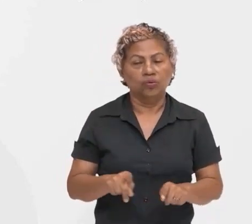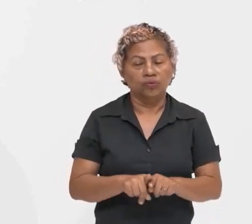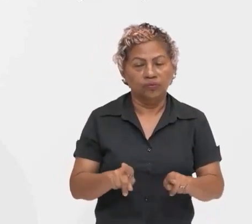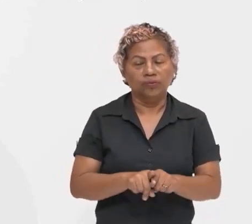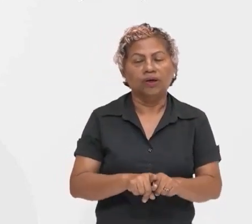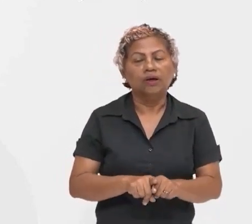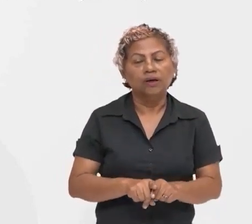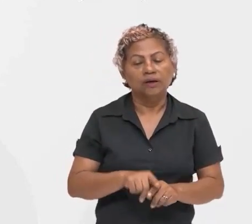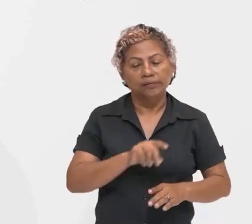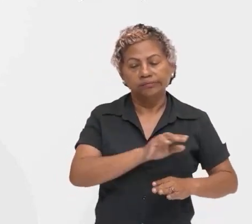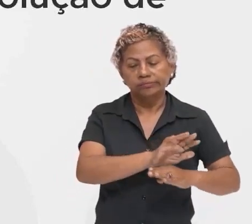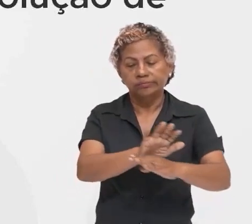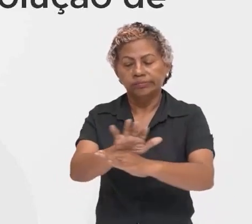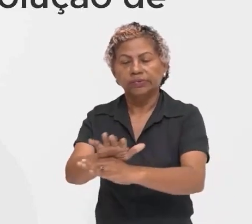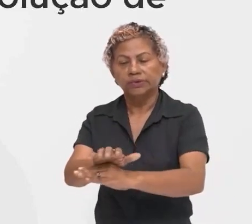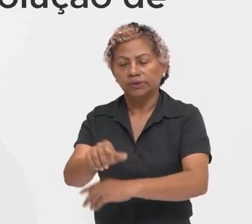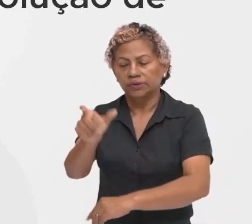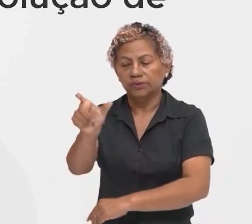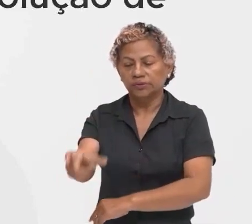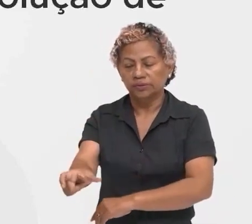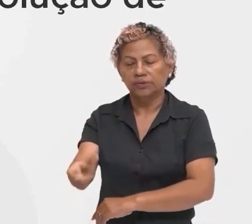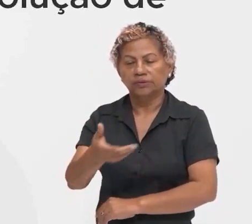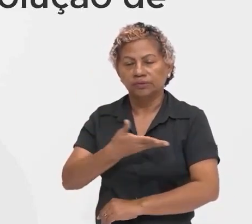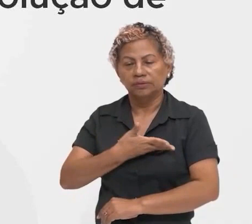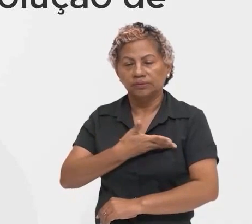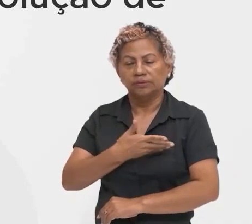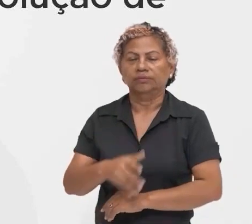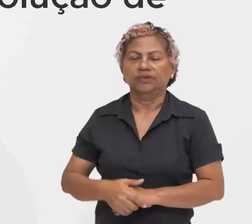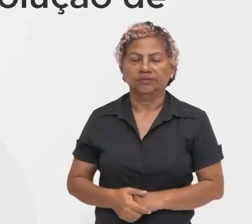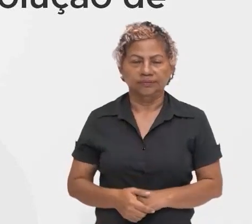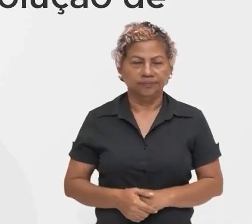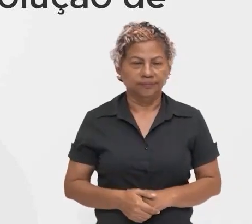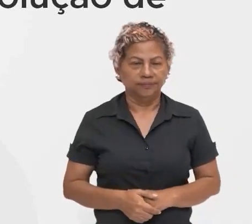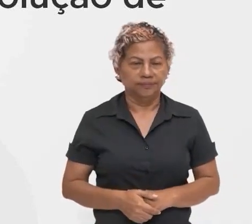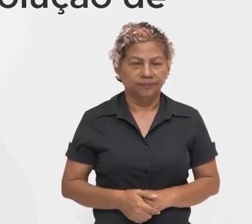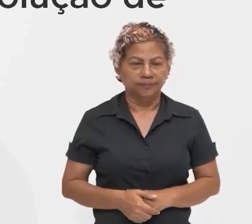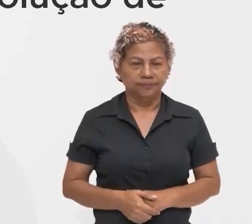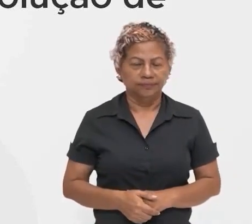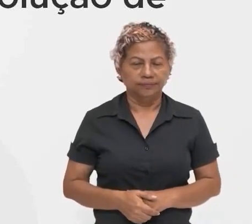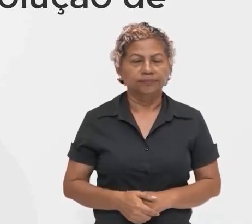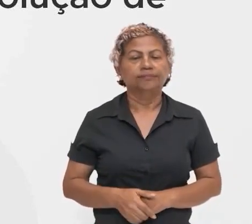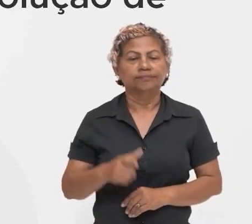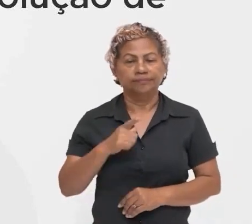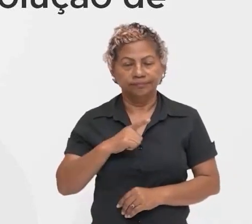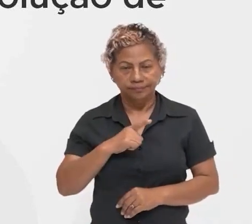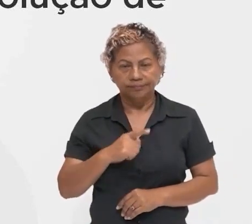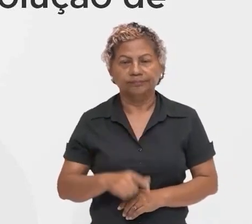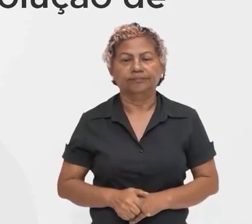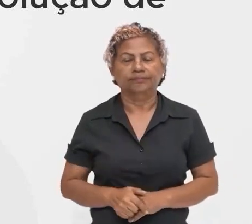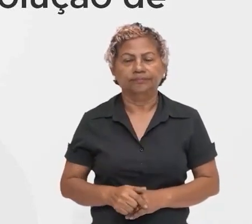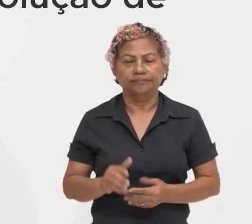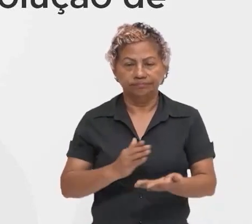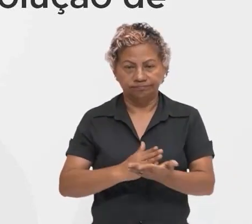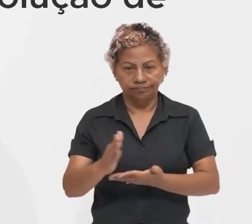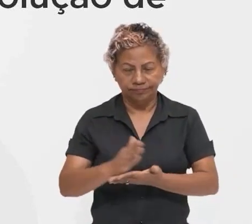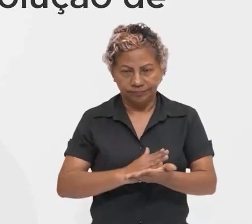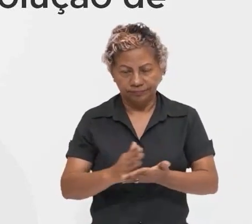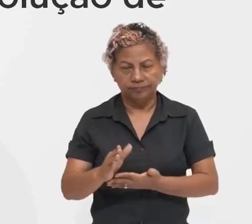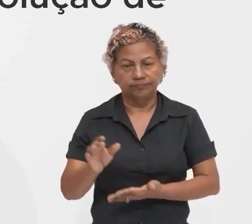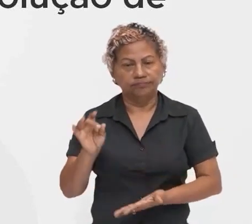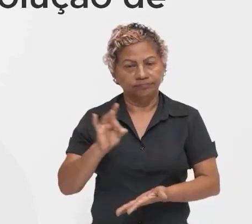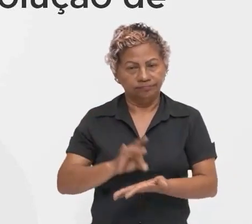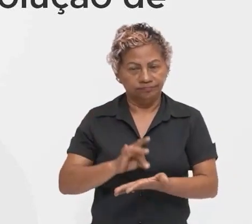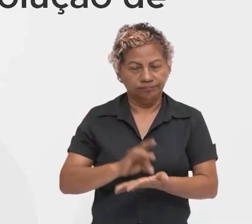colega. Dessa maneira, a aprendizagem baseada em problemas está baseada em alguns pilares, como